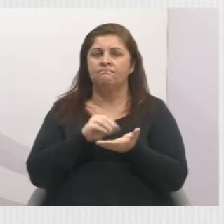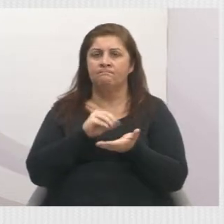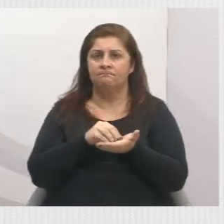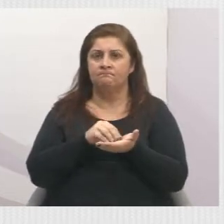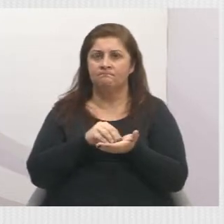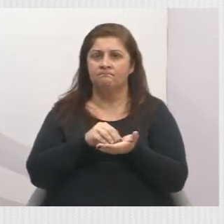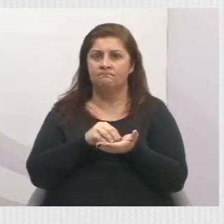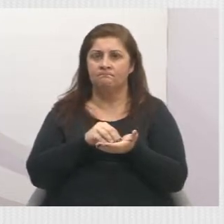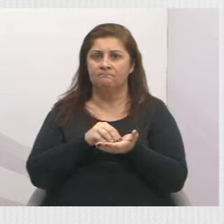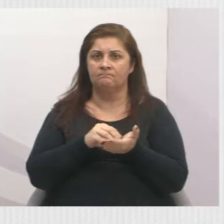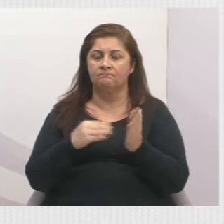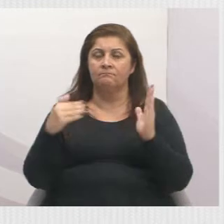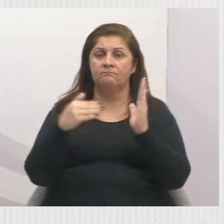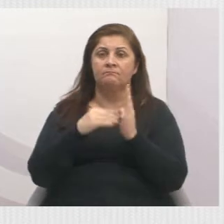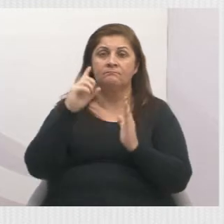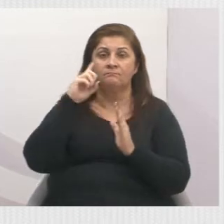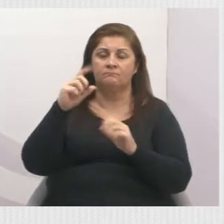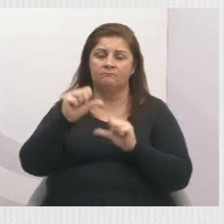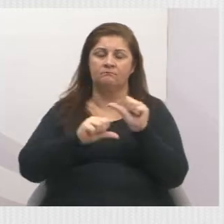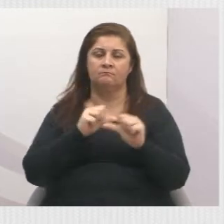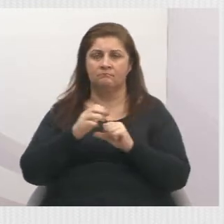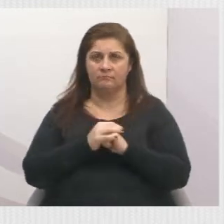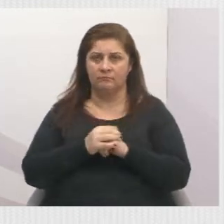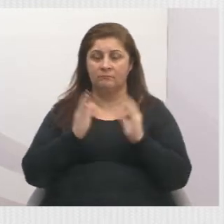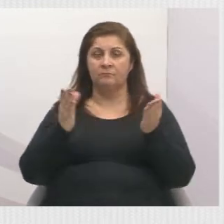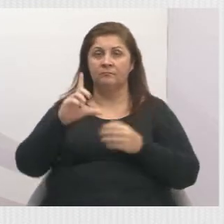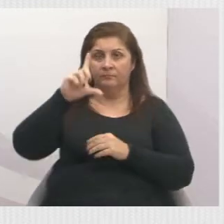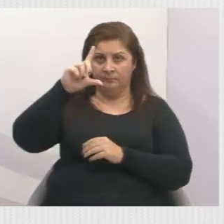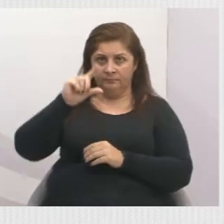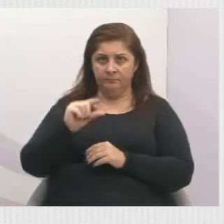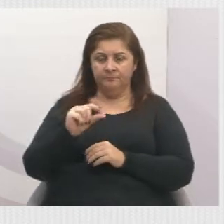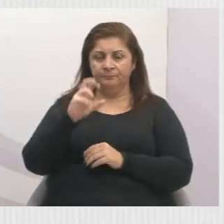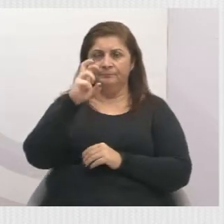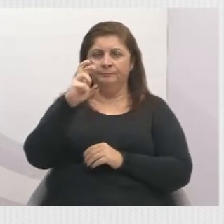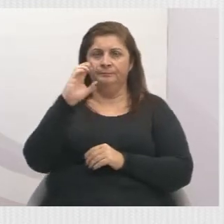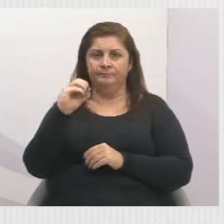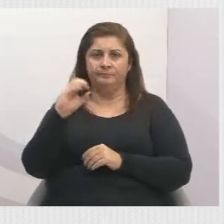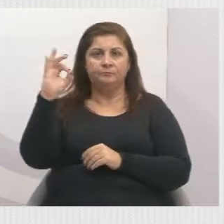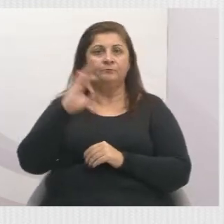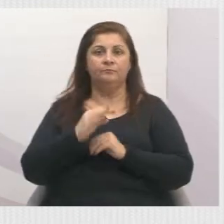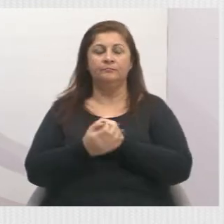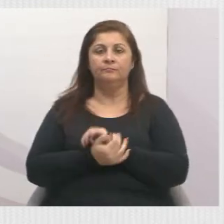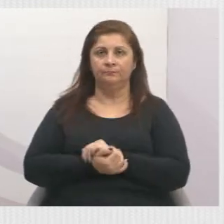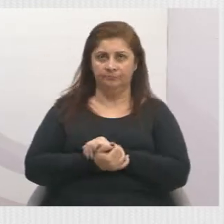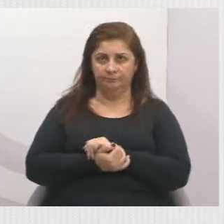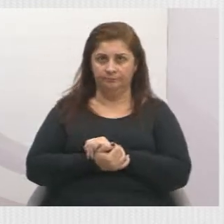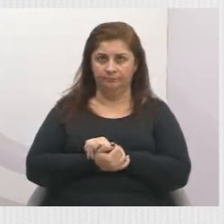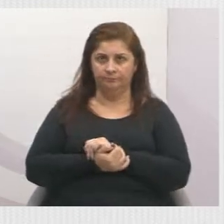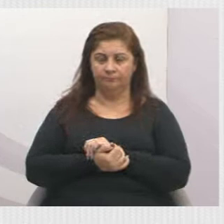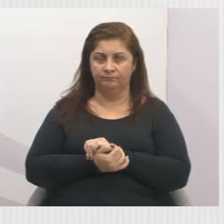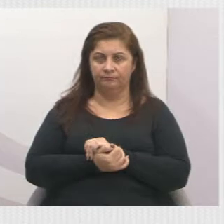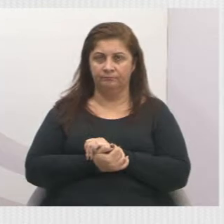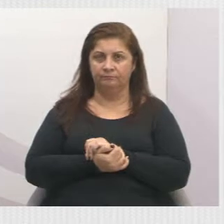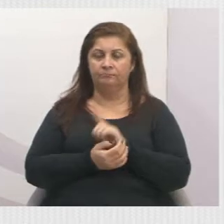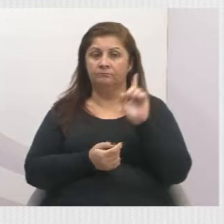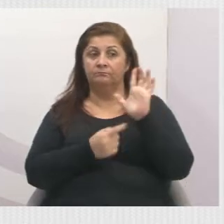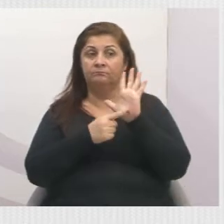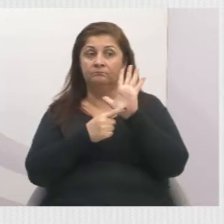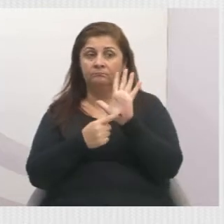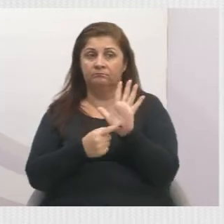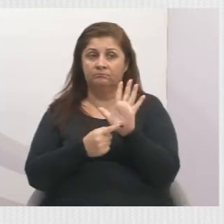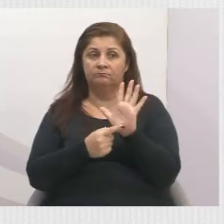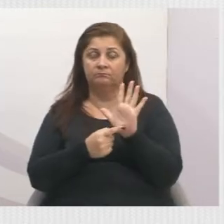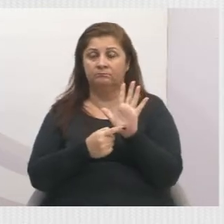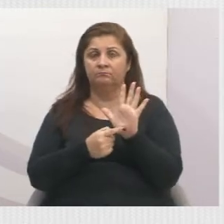na data da reforma. Essa regra foi reduzida para 50%. Aqui nós tivemos